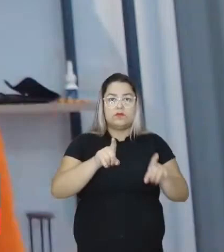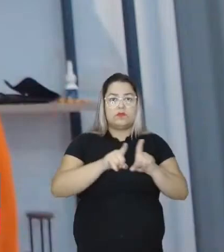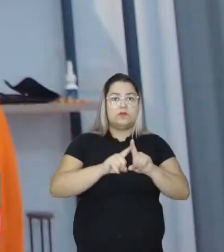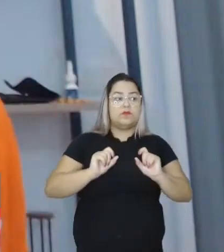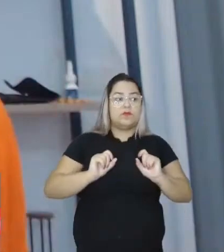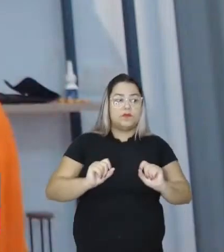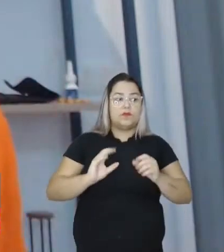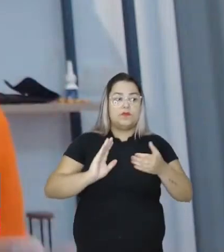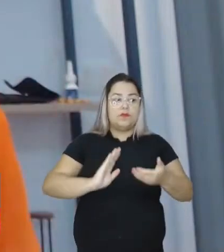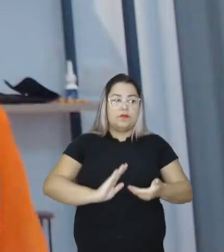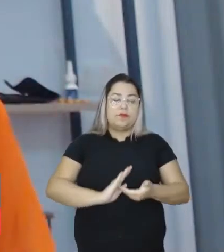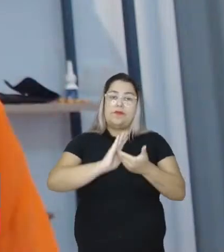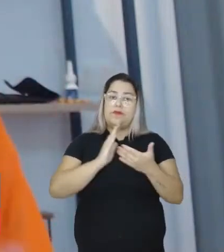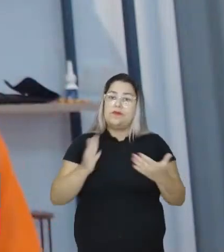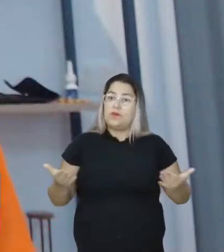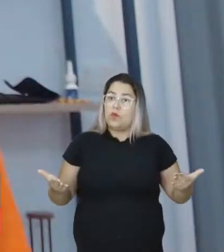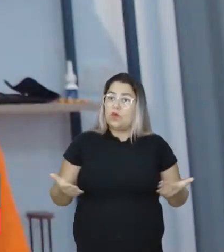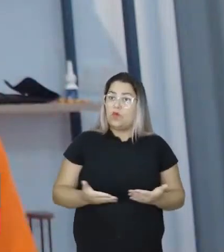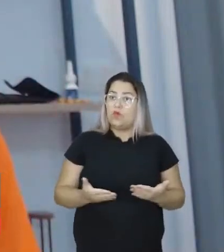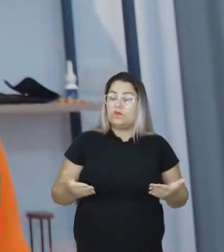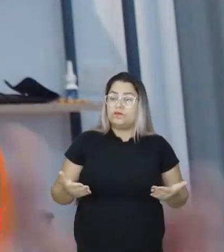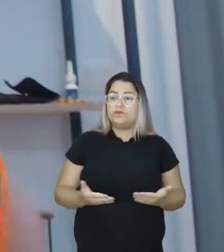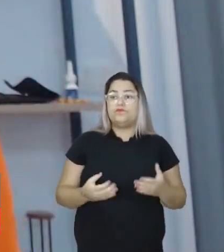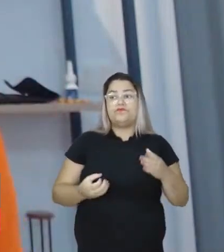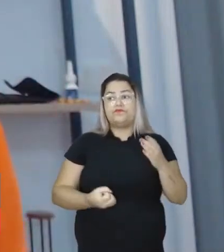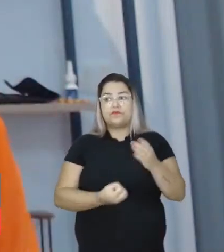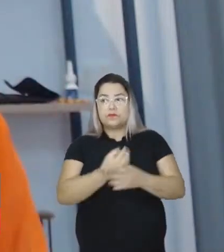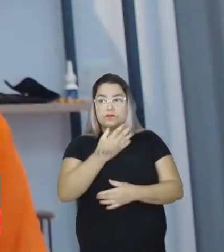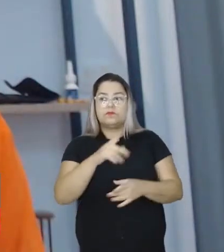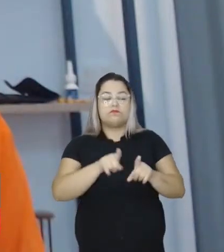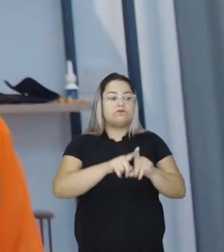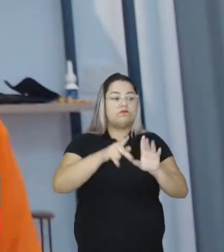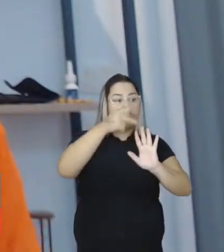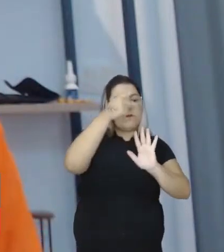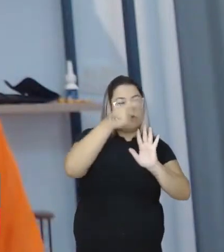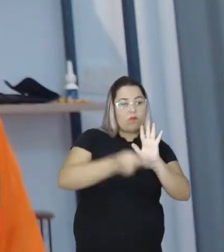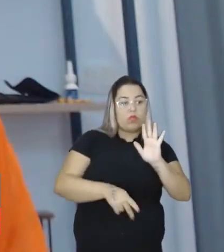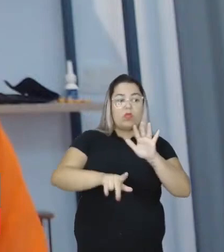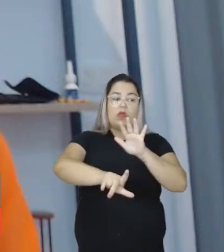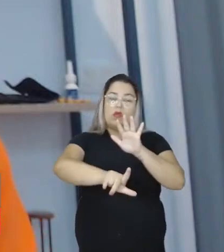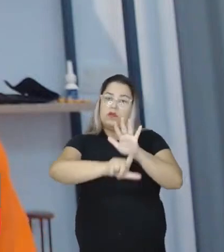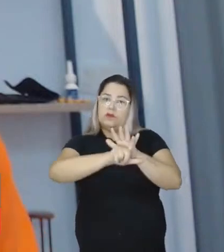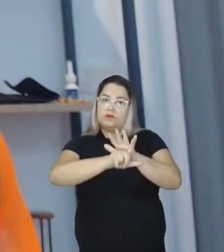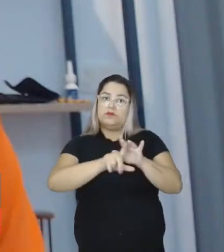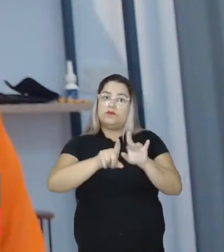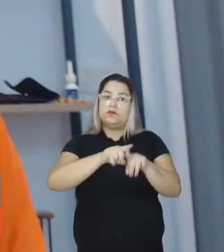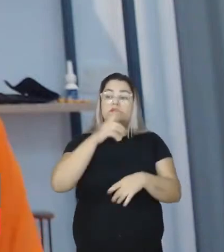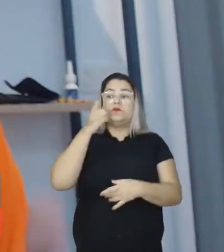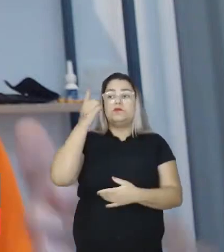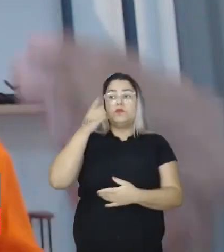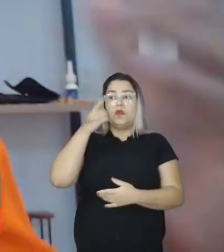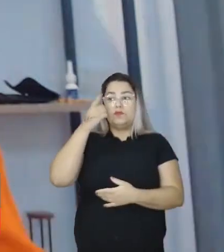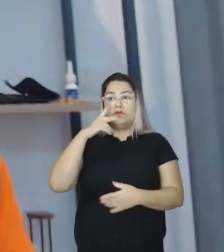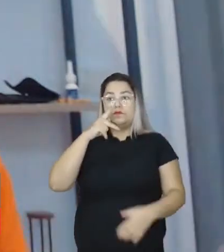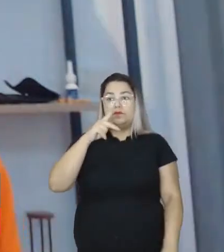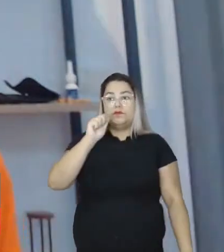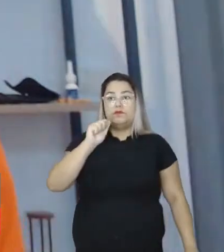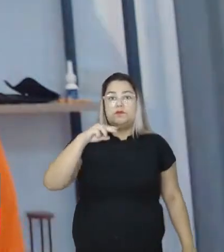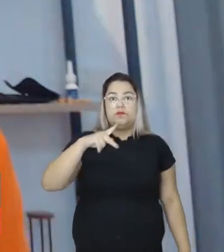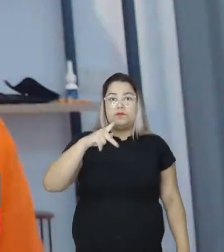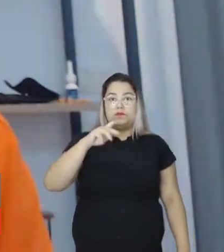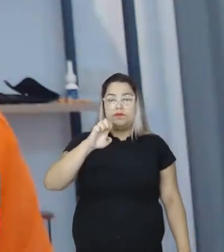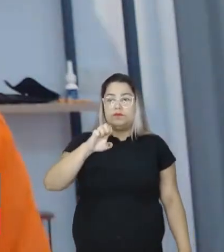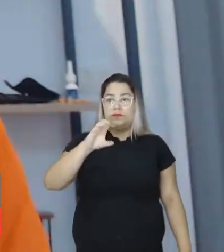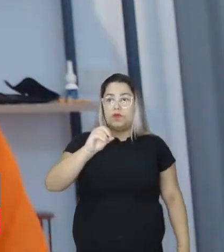para a Câmara, Amanda. Hoje, o autor desse projeto de decreto legislativo é o deputado Pompeu de Matos, do PDT do Rio Grande do